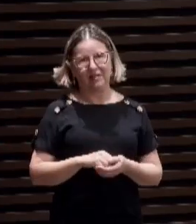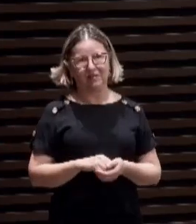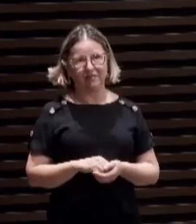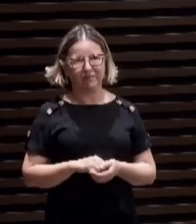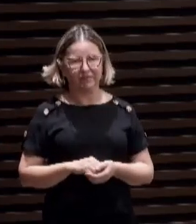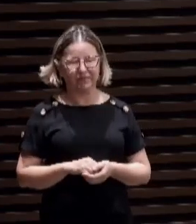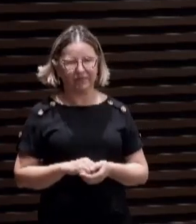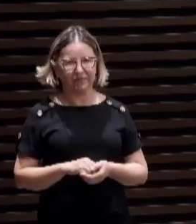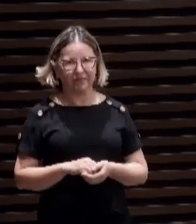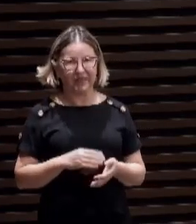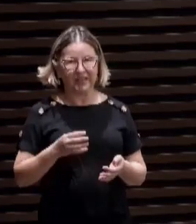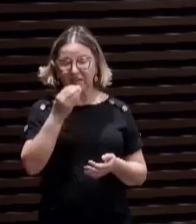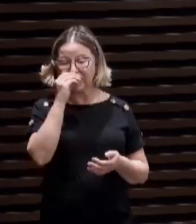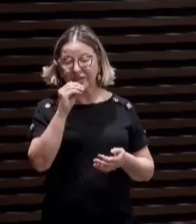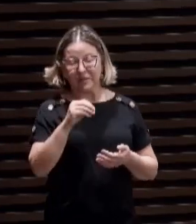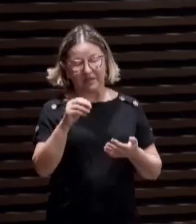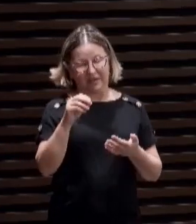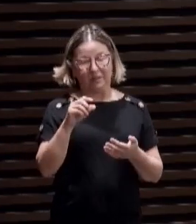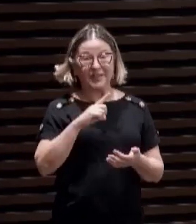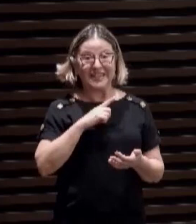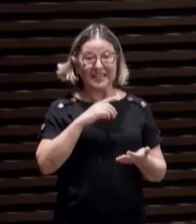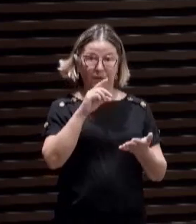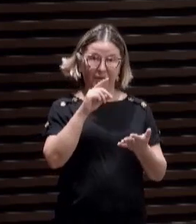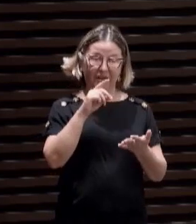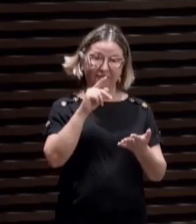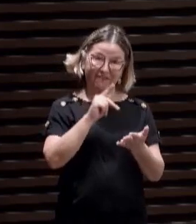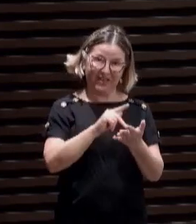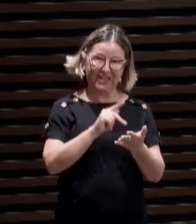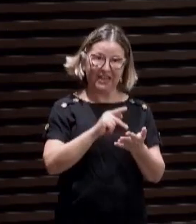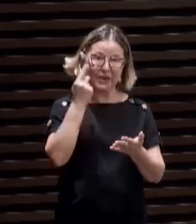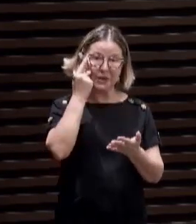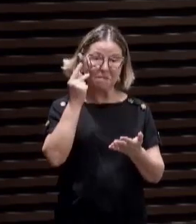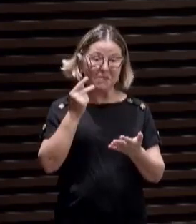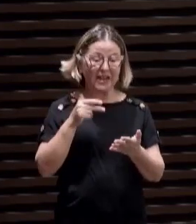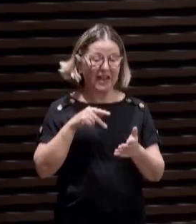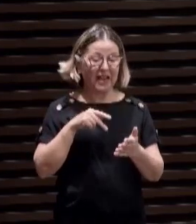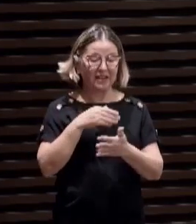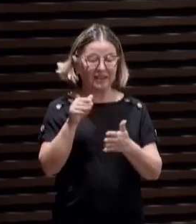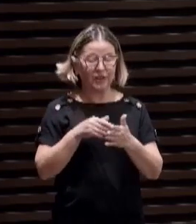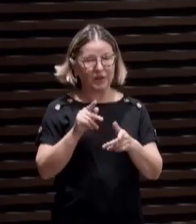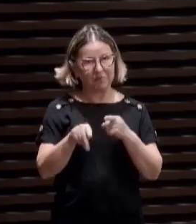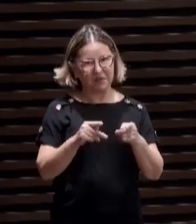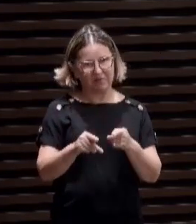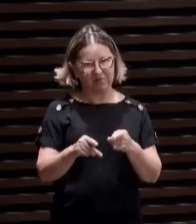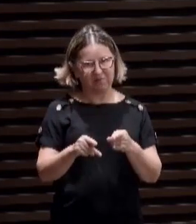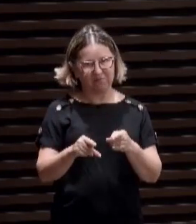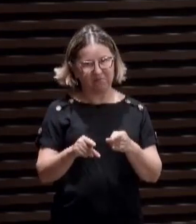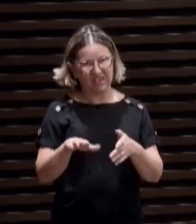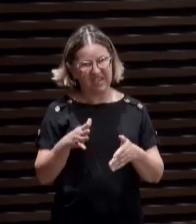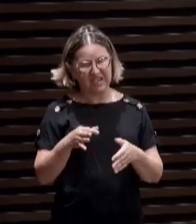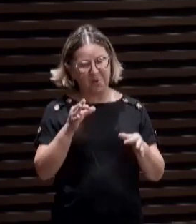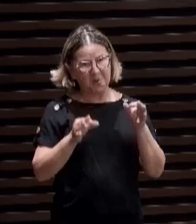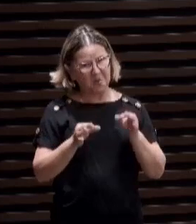uma verdade para todos. O certo e o errado tornam-se conceitos vagos que variam